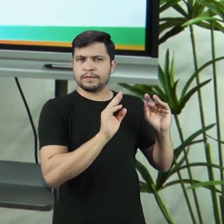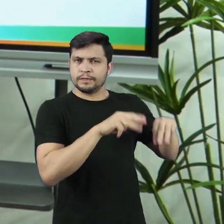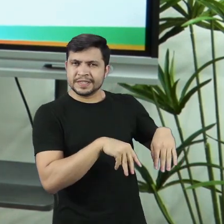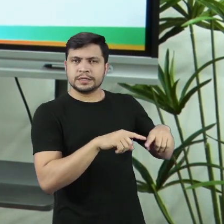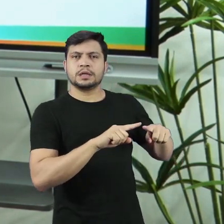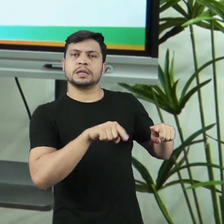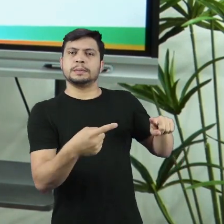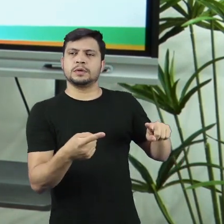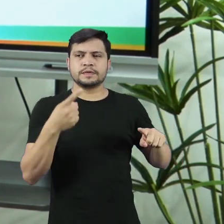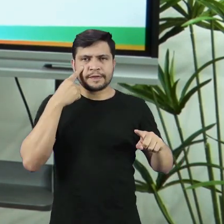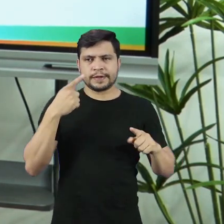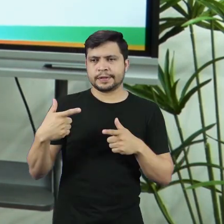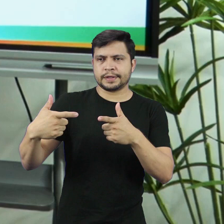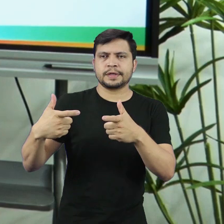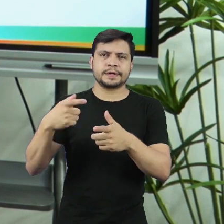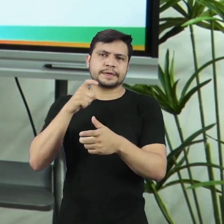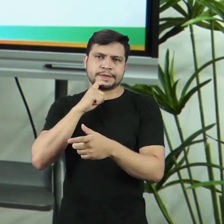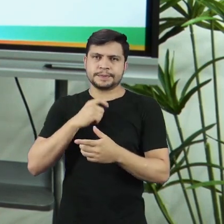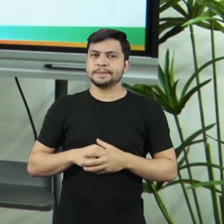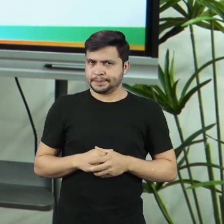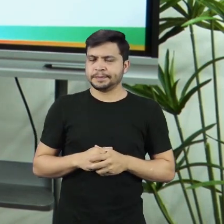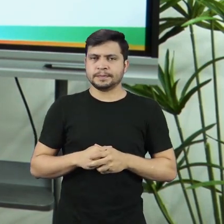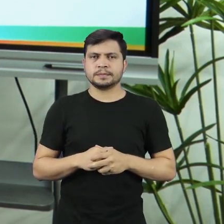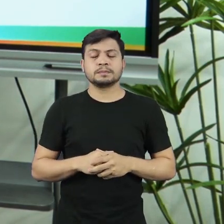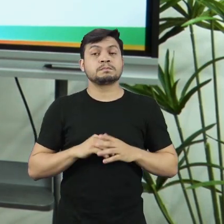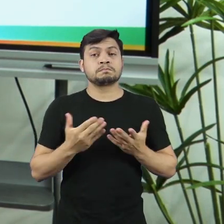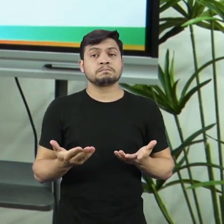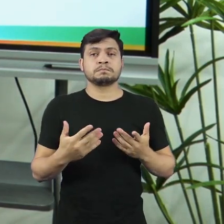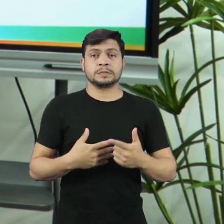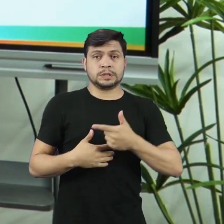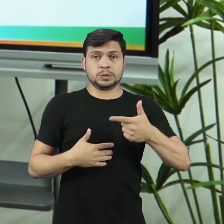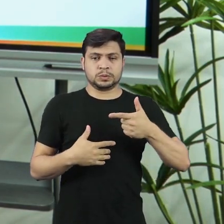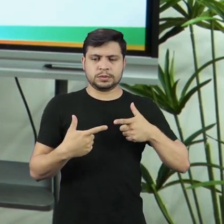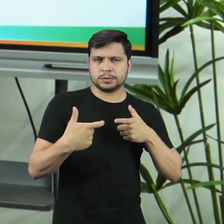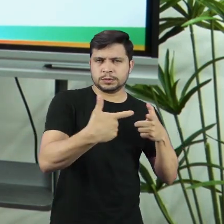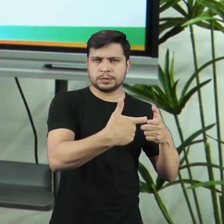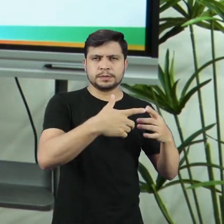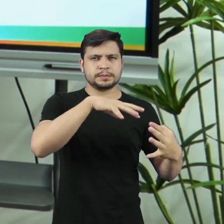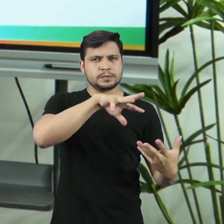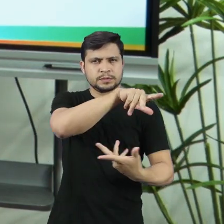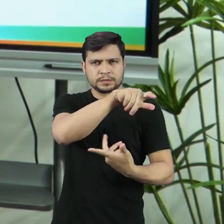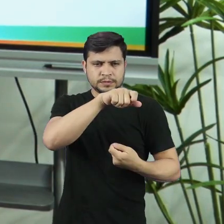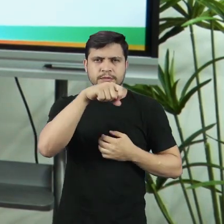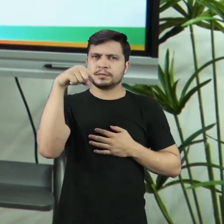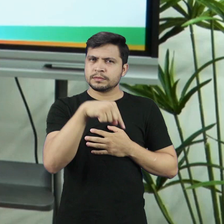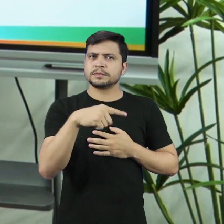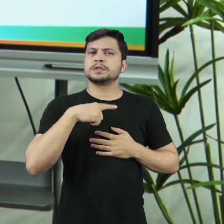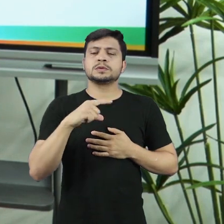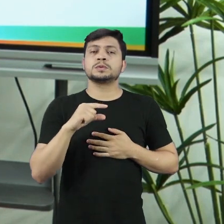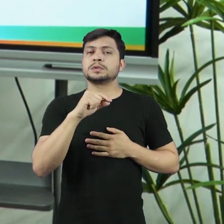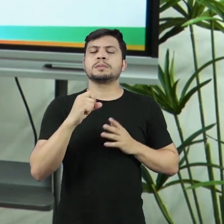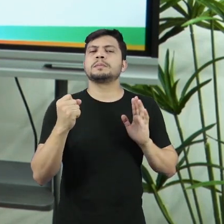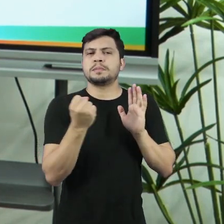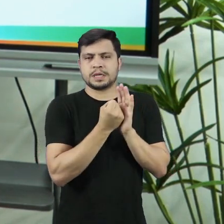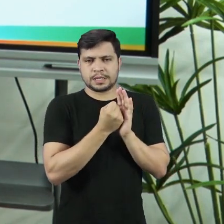que começa esse período conhecido como Guerra Fria. Ora, o fim da Segunda Guerra Mundial está marcado pela explosão das duas bombas atômicas no